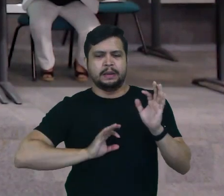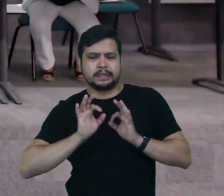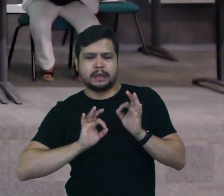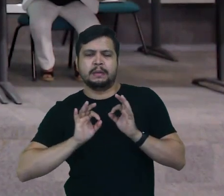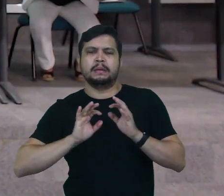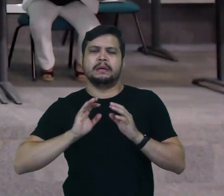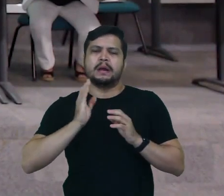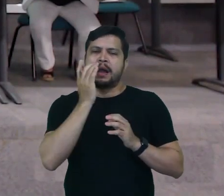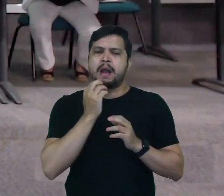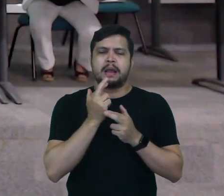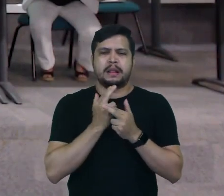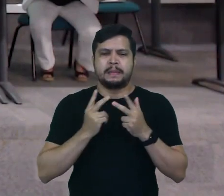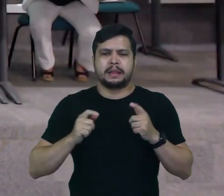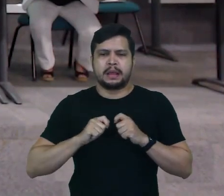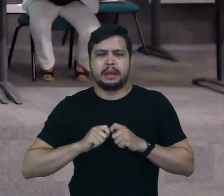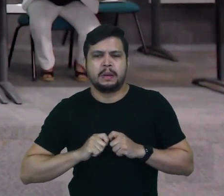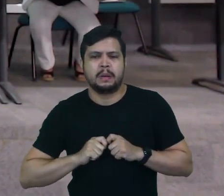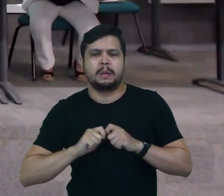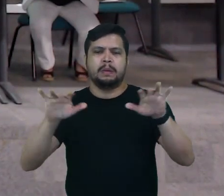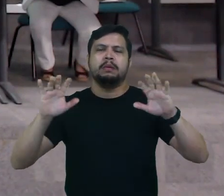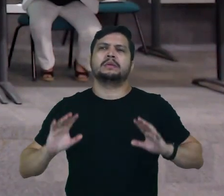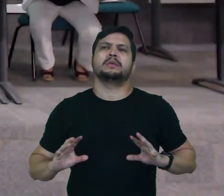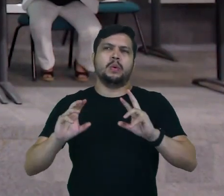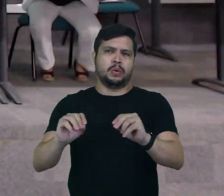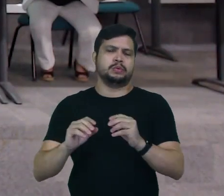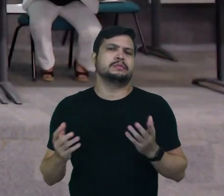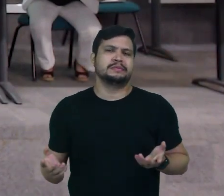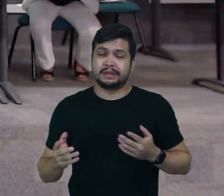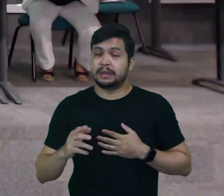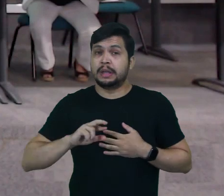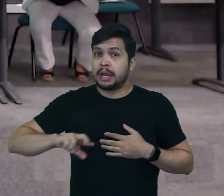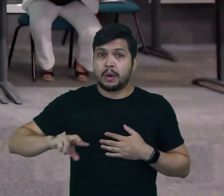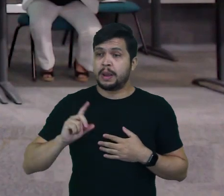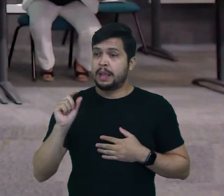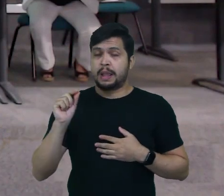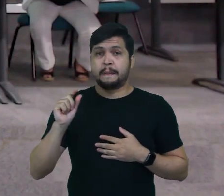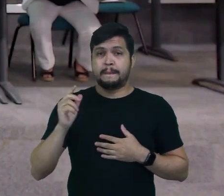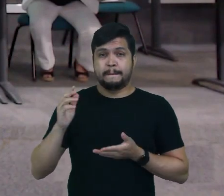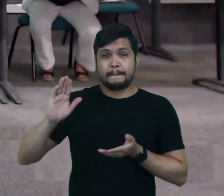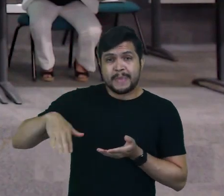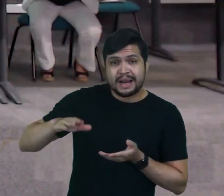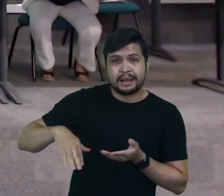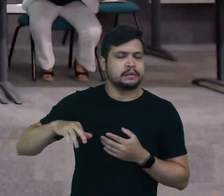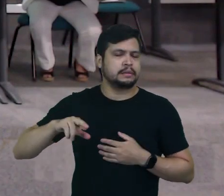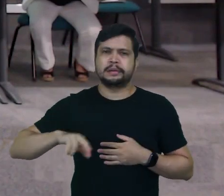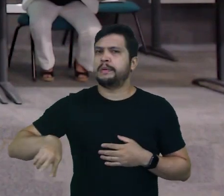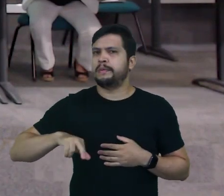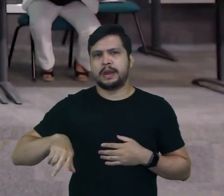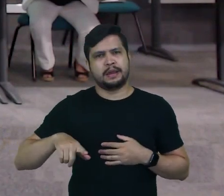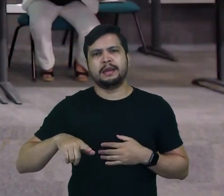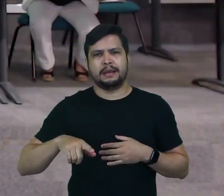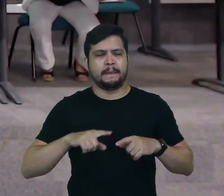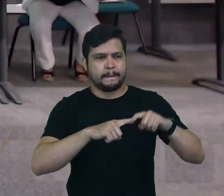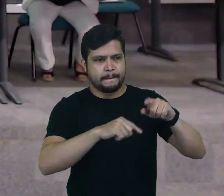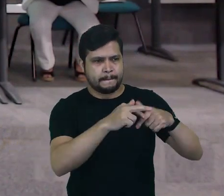em alimentar todo mundo com uma dieta vegana. Ela não é barata, ela é muito